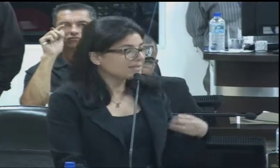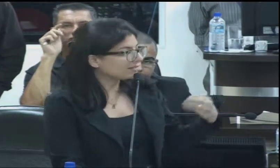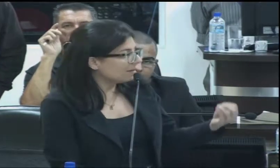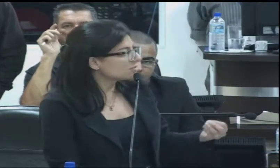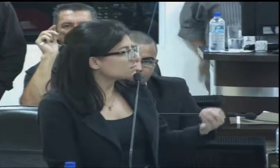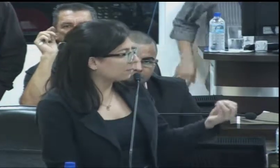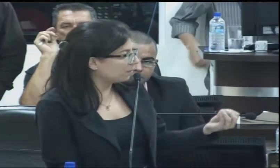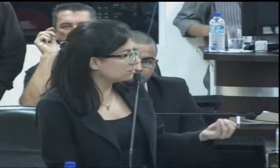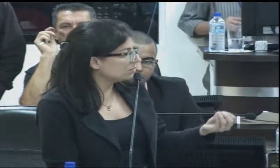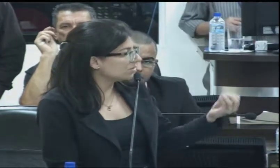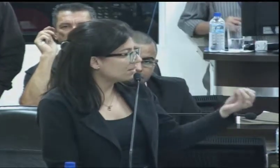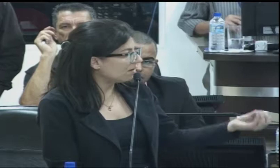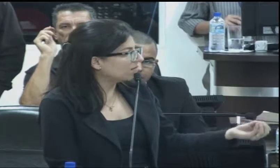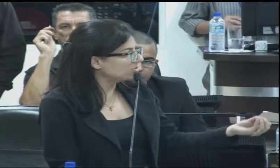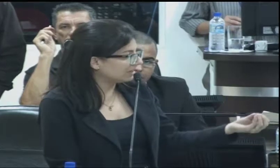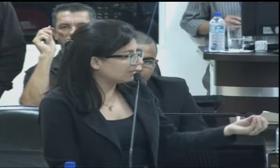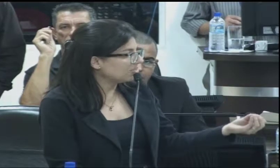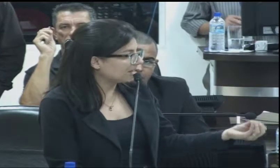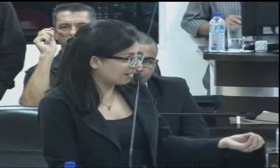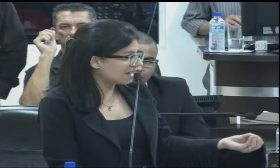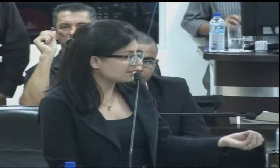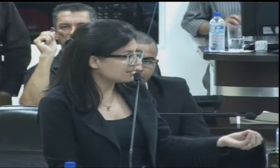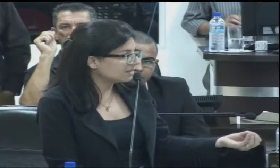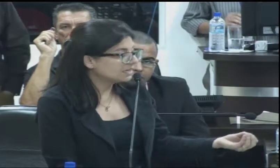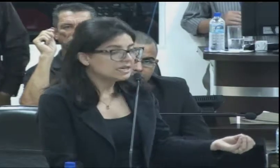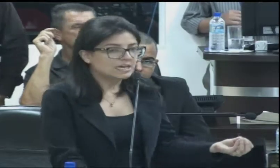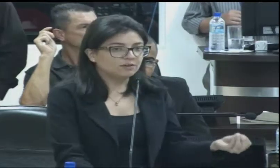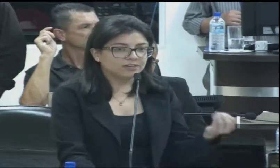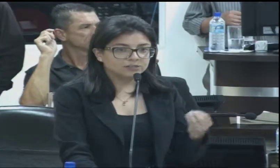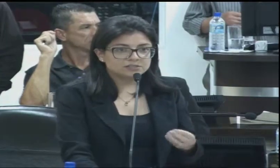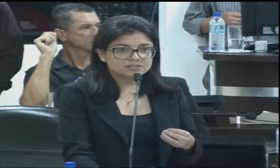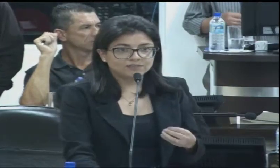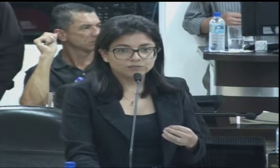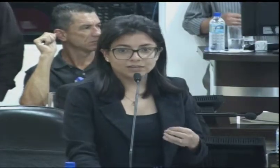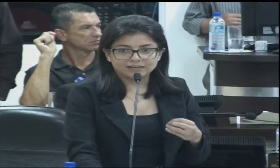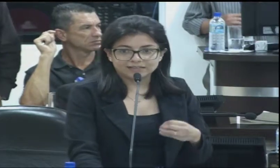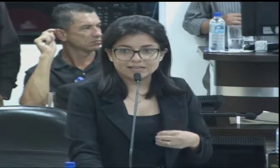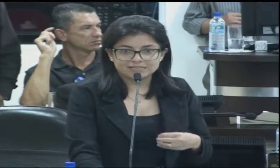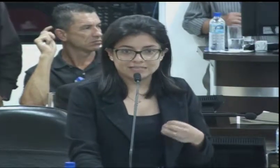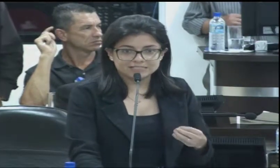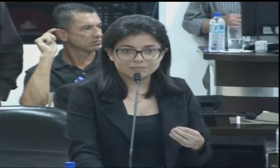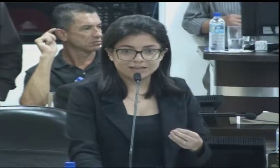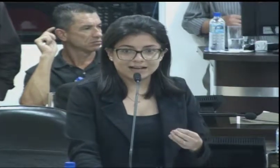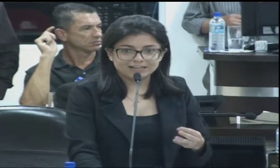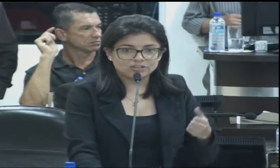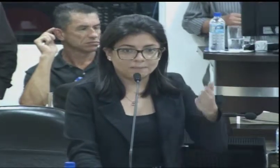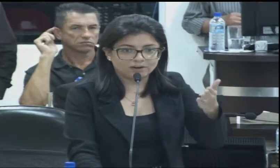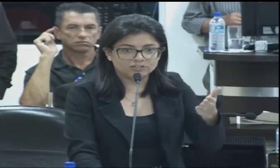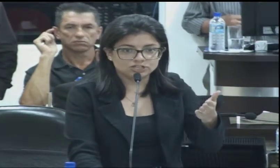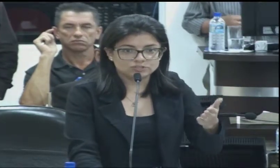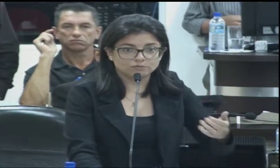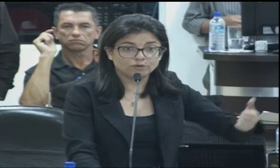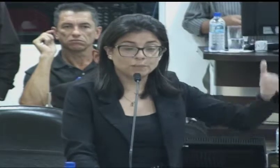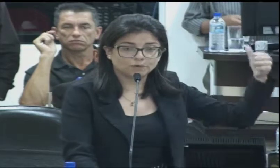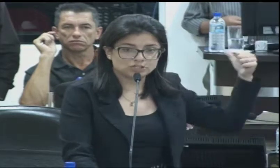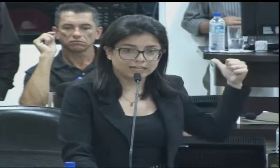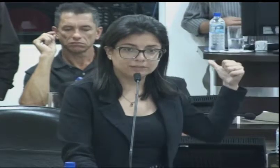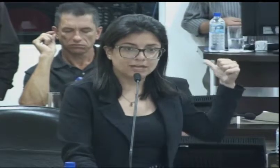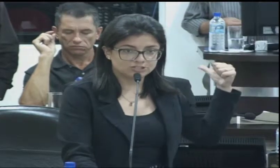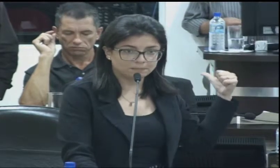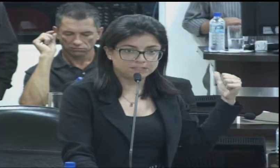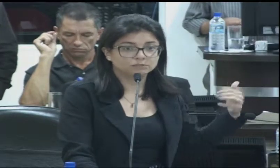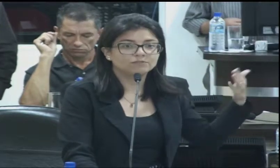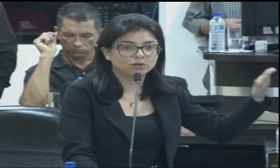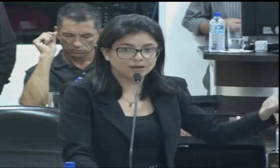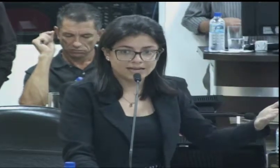nos limitamos às proposituras que envolvem diretamente a classe. E o vereador Estevão Nogueira tem essa sensibilidade, prova disso foi o projeto